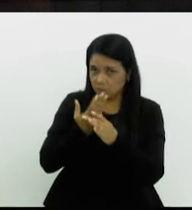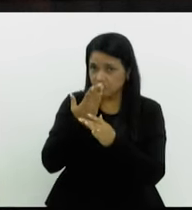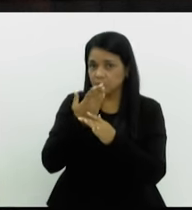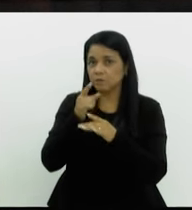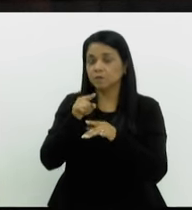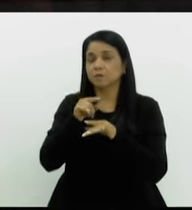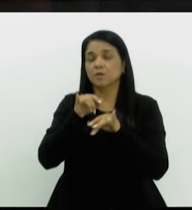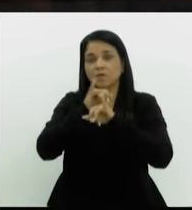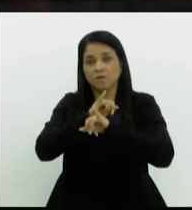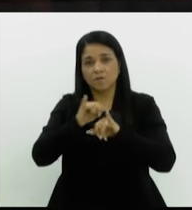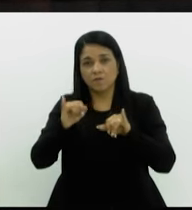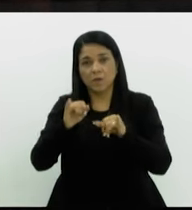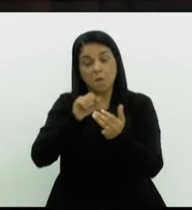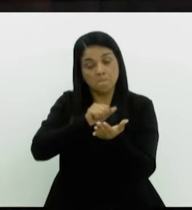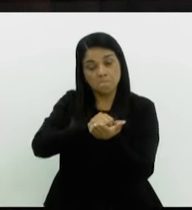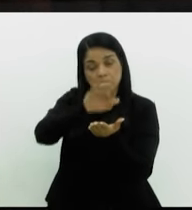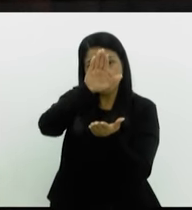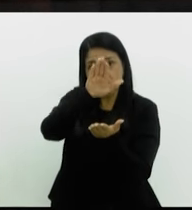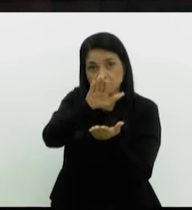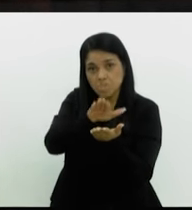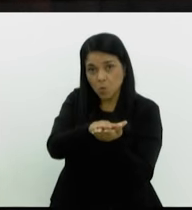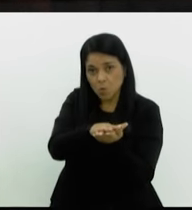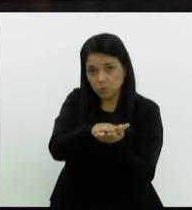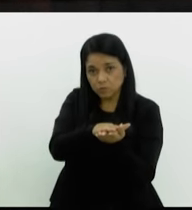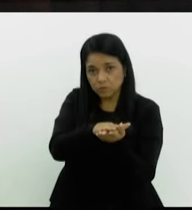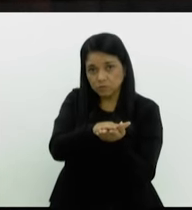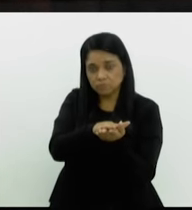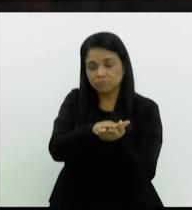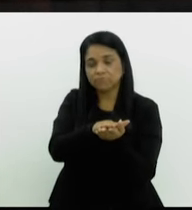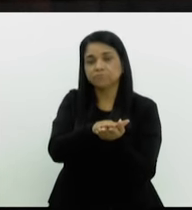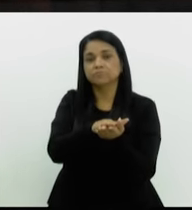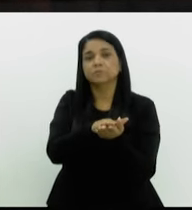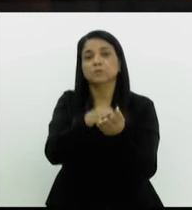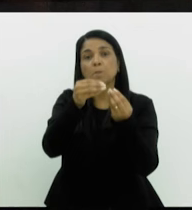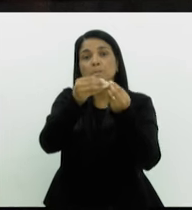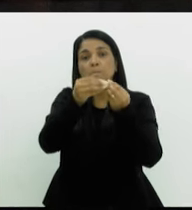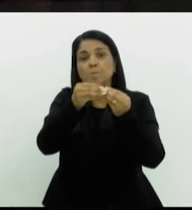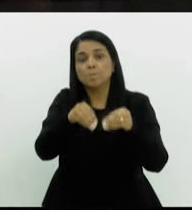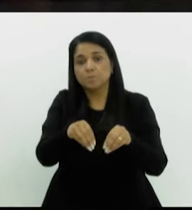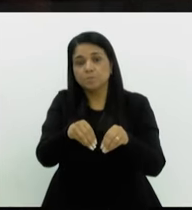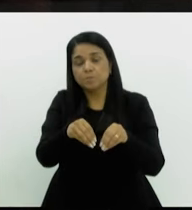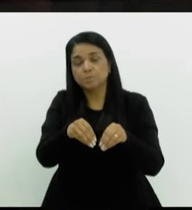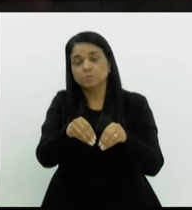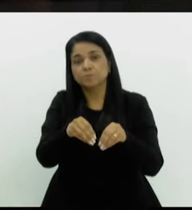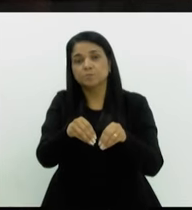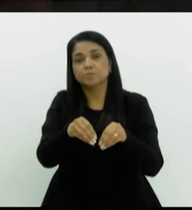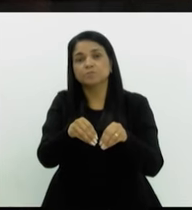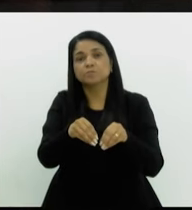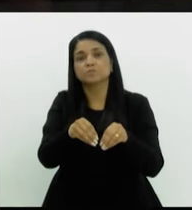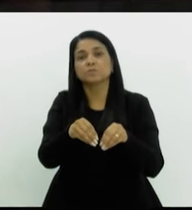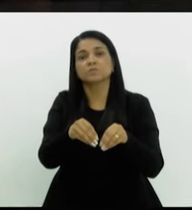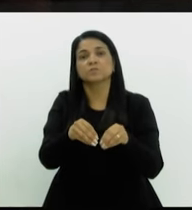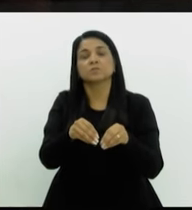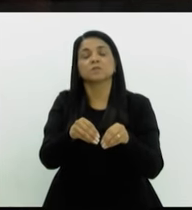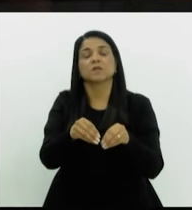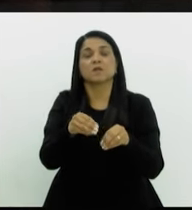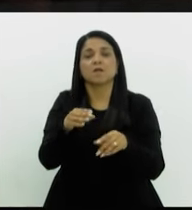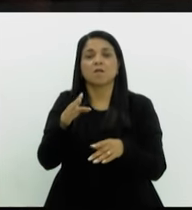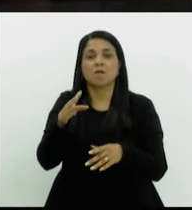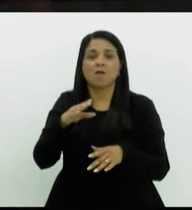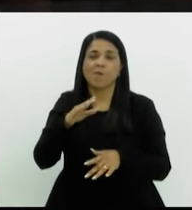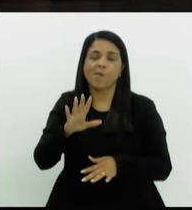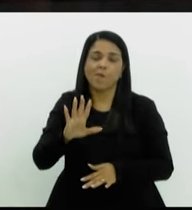uma multa indenizatória no caso de prejuízos ocasionados pela má prestação